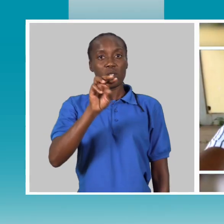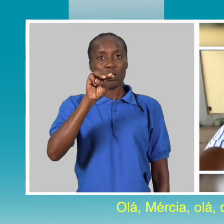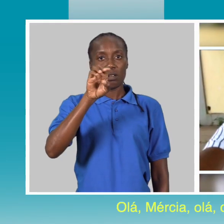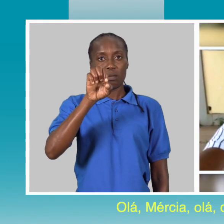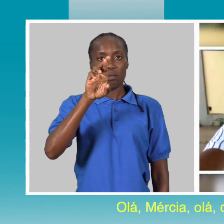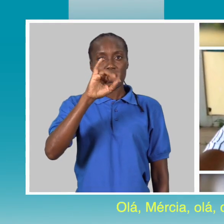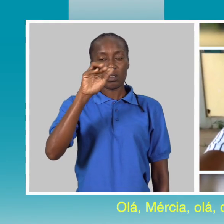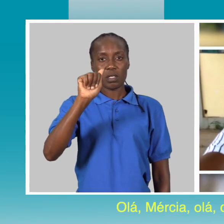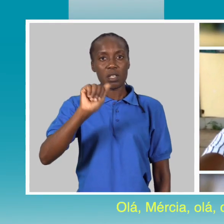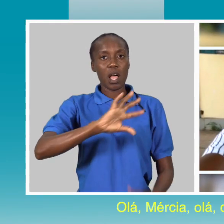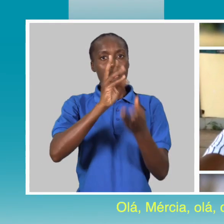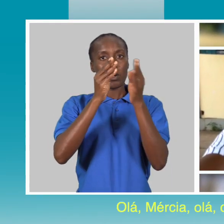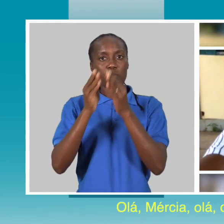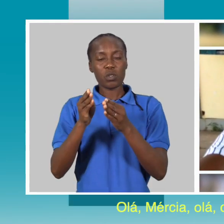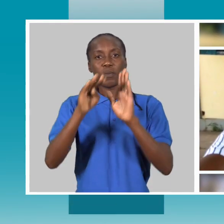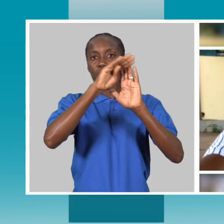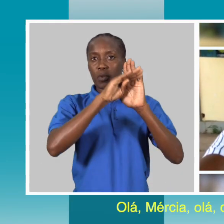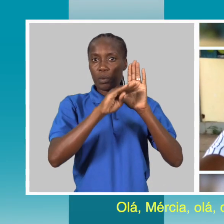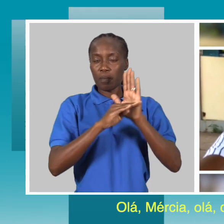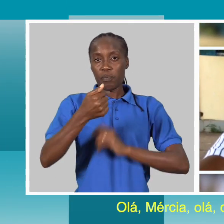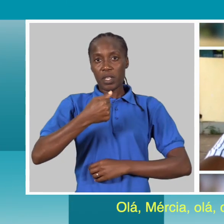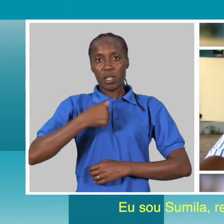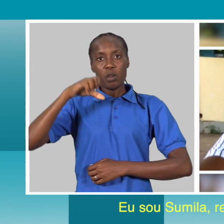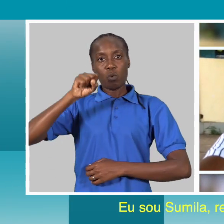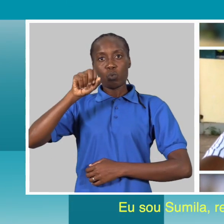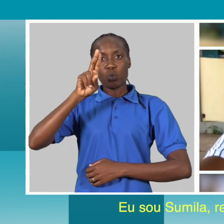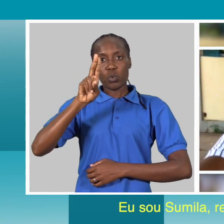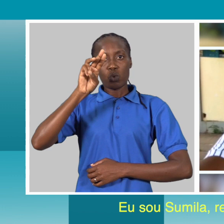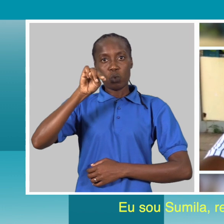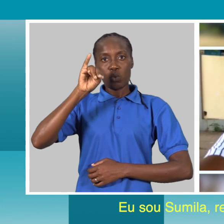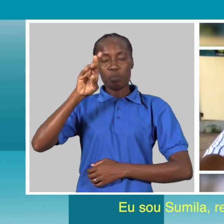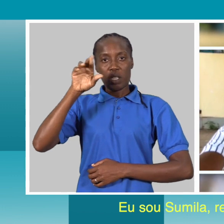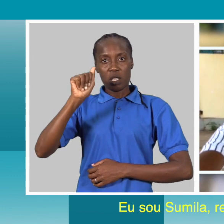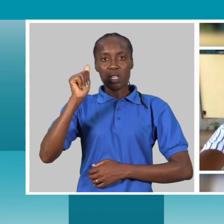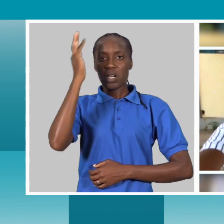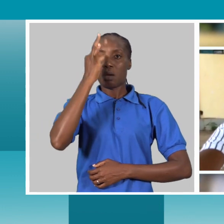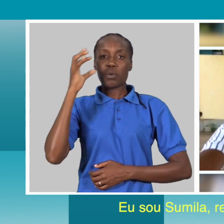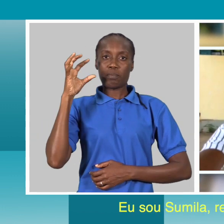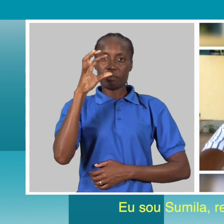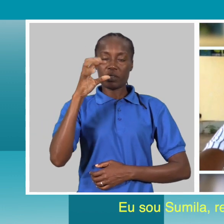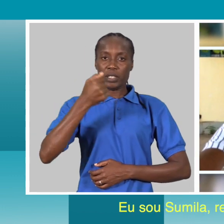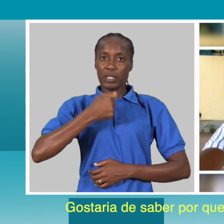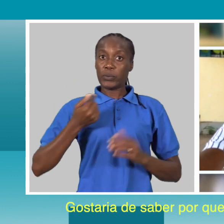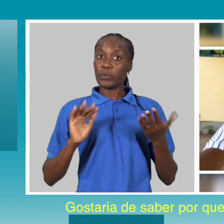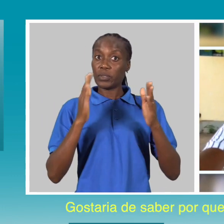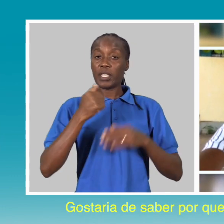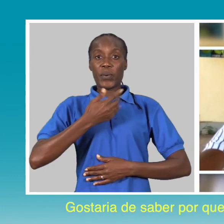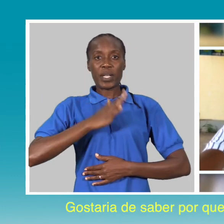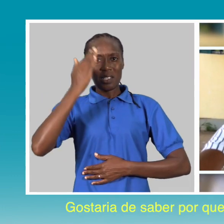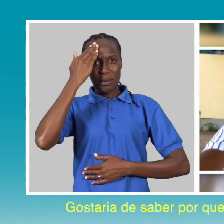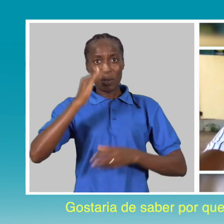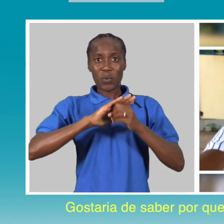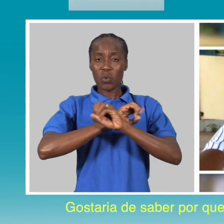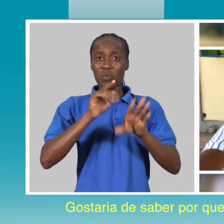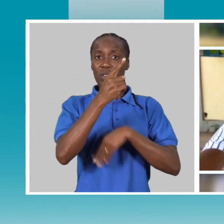Olá, Mersa. Olá, caros telespectadores do programa. Eu sou Sumira, residente em Nampula, no bairro de Napipino. Gostaria de saber